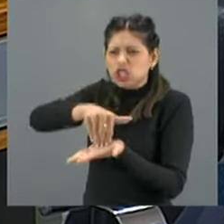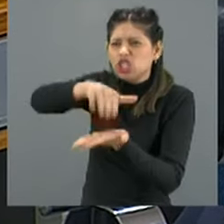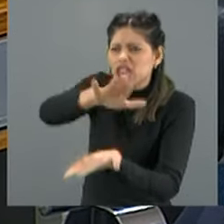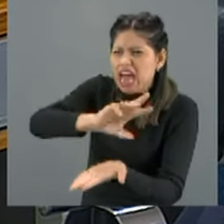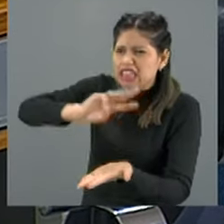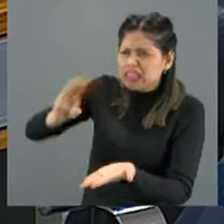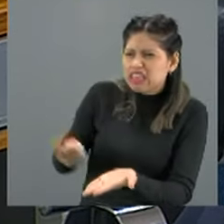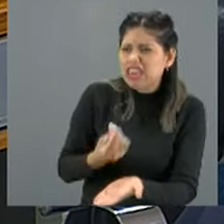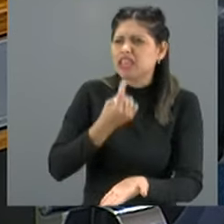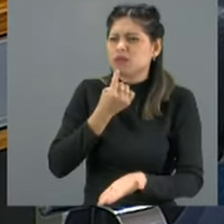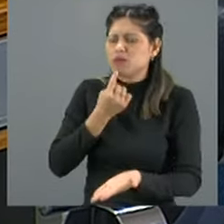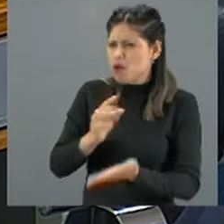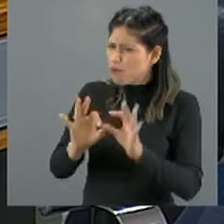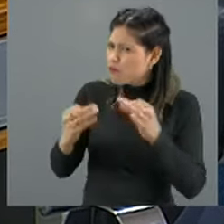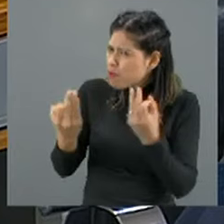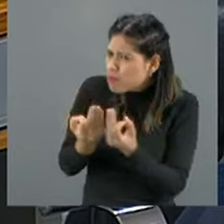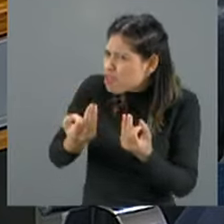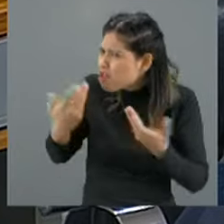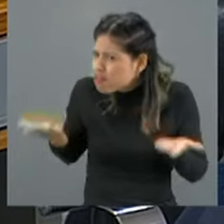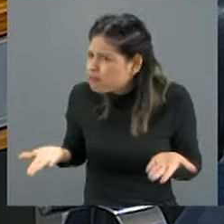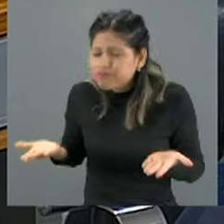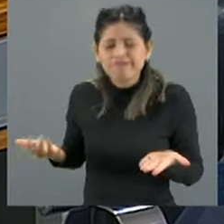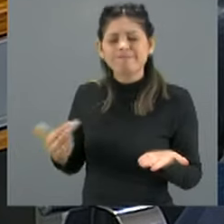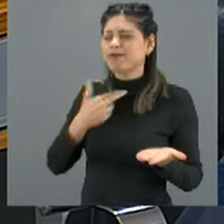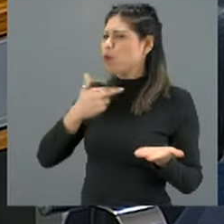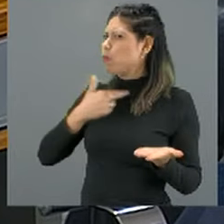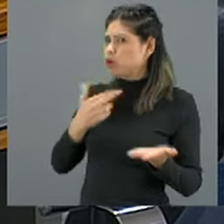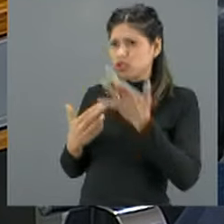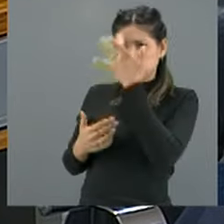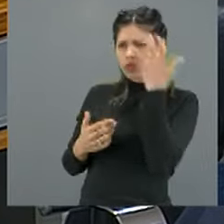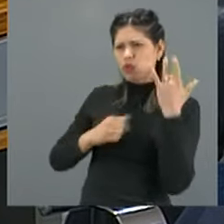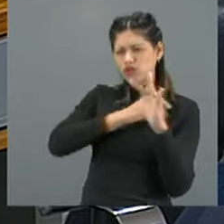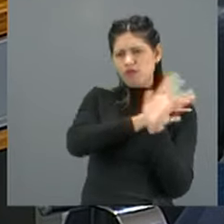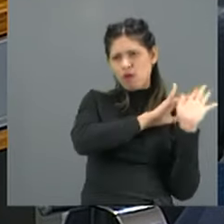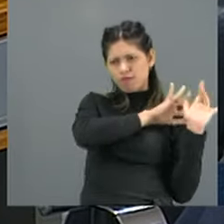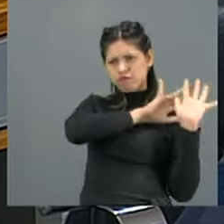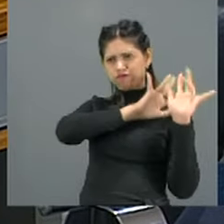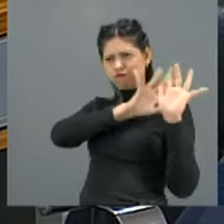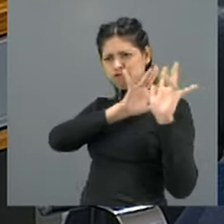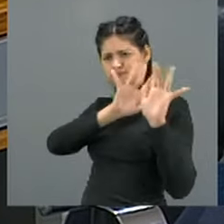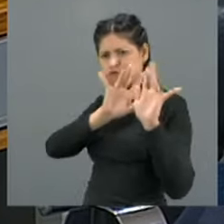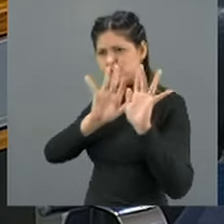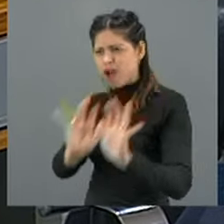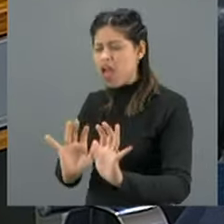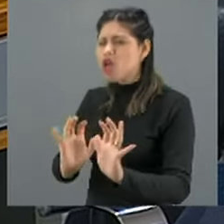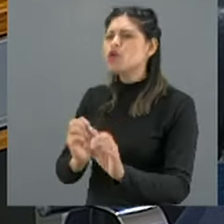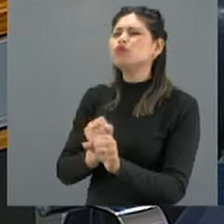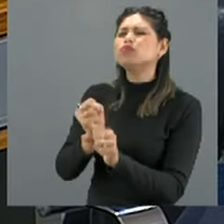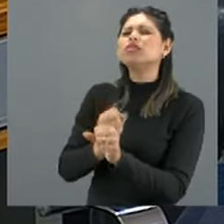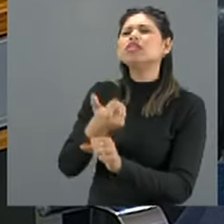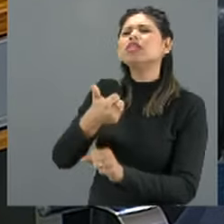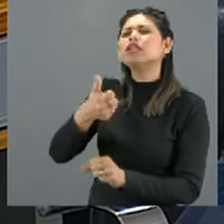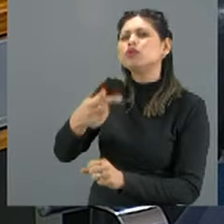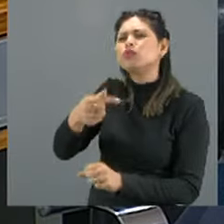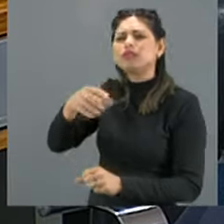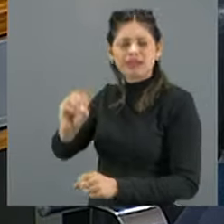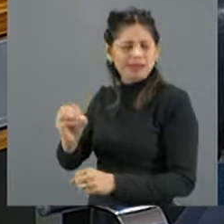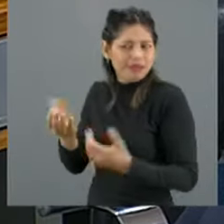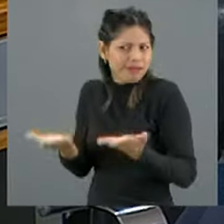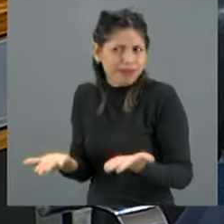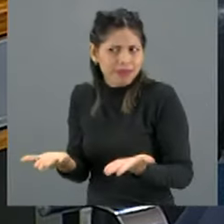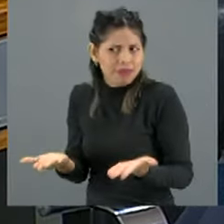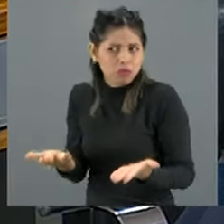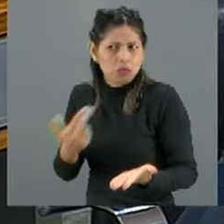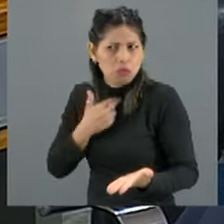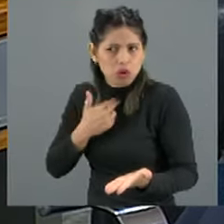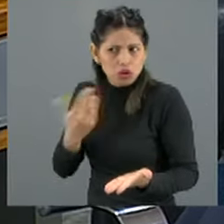Né? Pessoal que chegou lá nos anos 70 desbravando. Né? Aquela região ali de Novo Progresso, Castelo dos Sonhos. Só